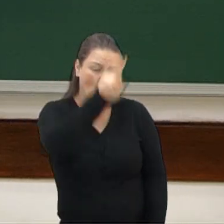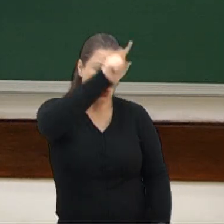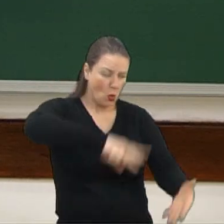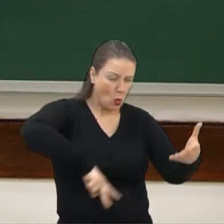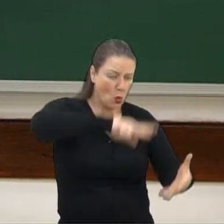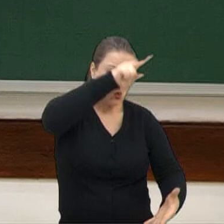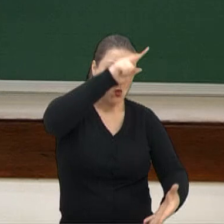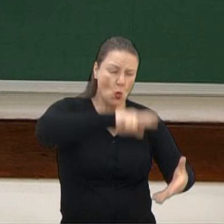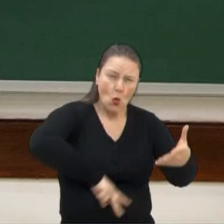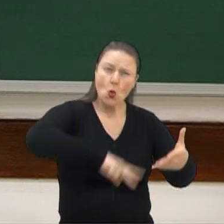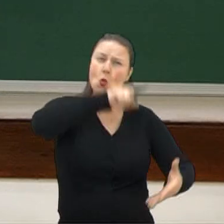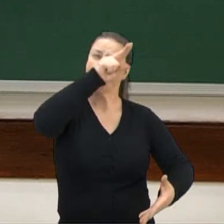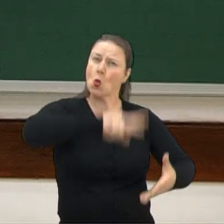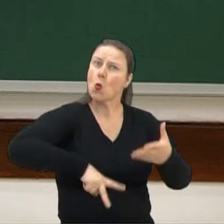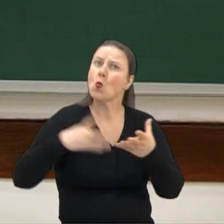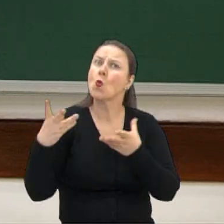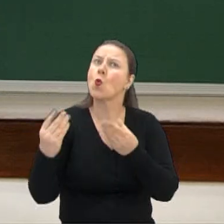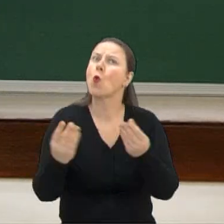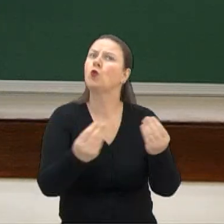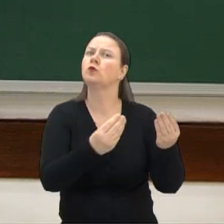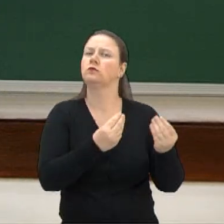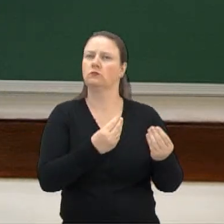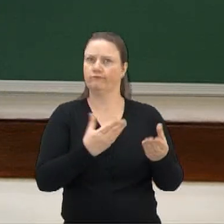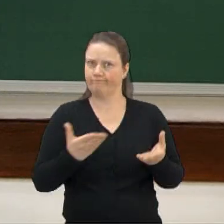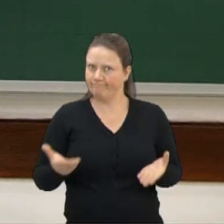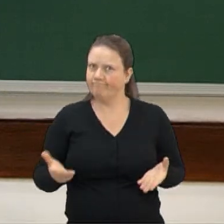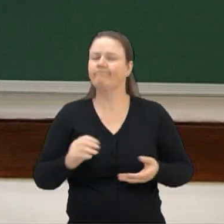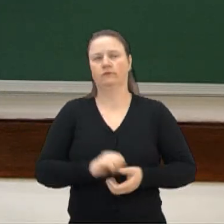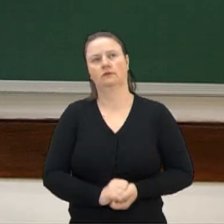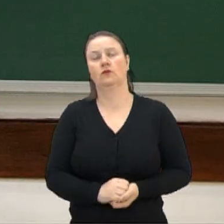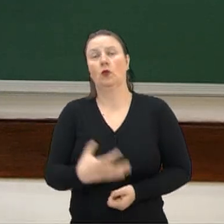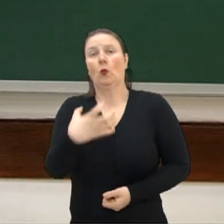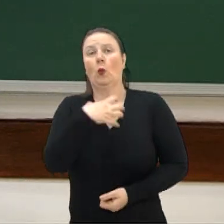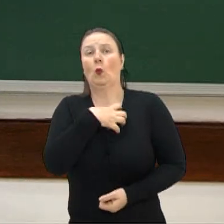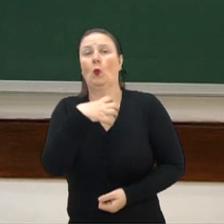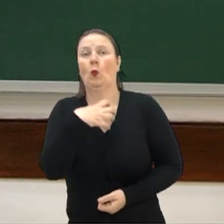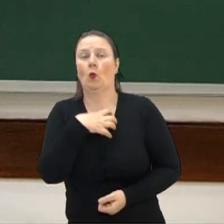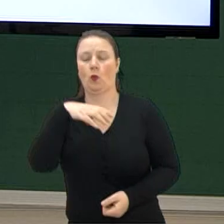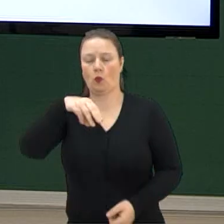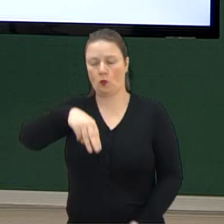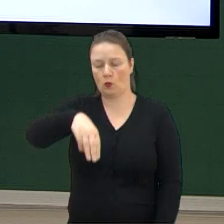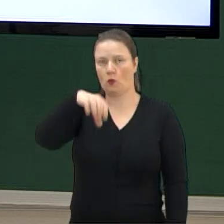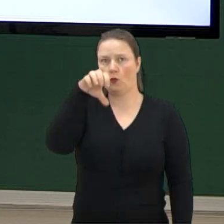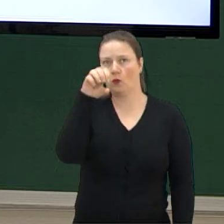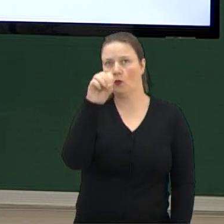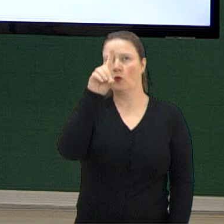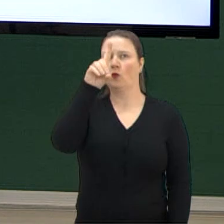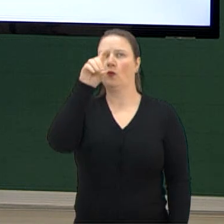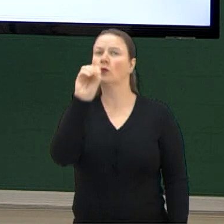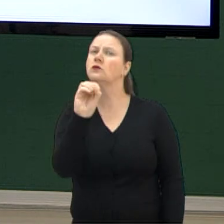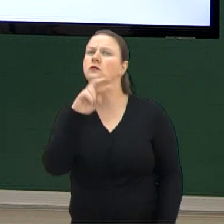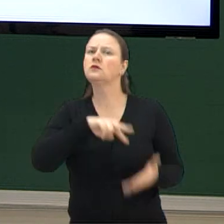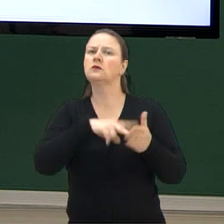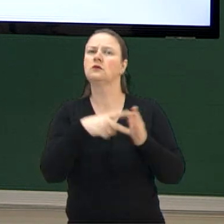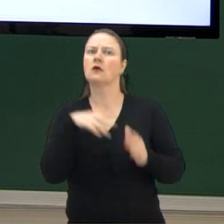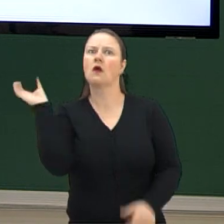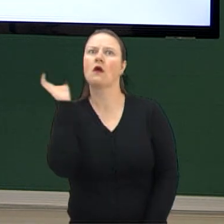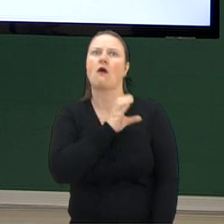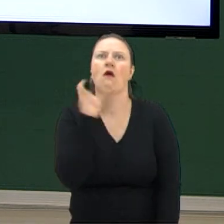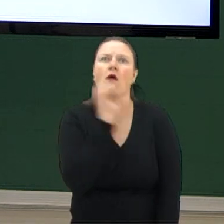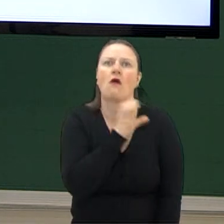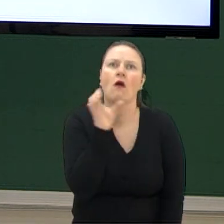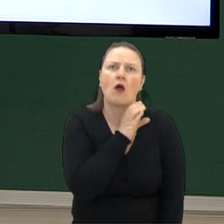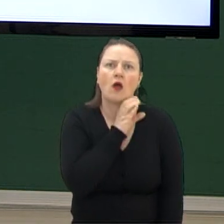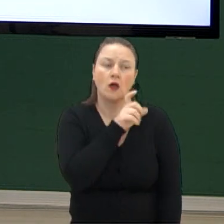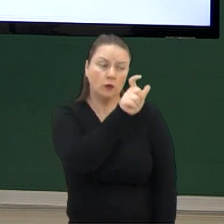uma intensidade. Depois, o modo é o rapidamente. Como que essa pessoa